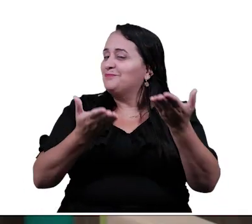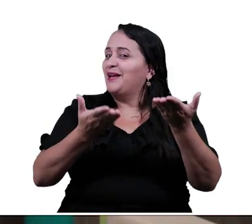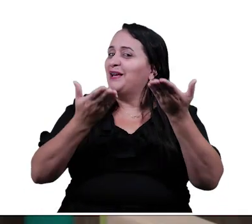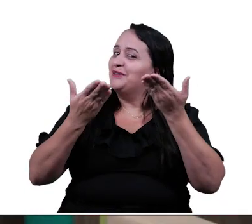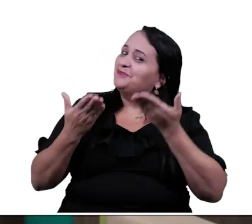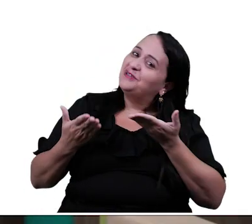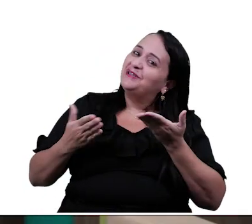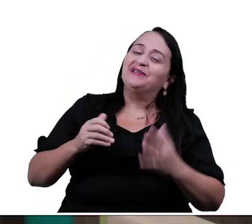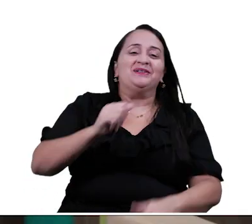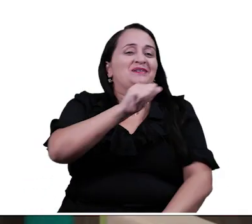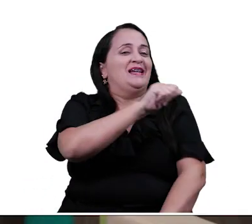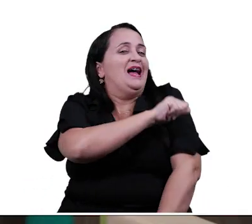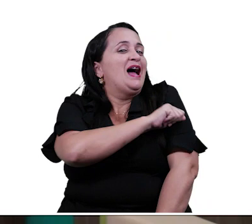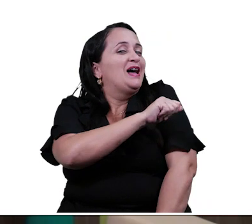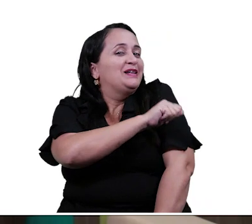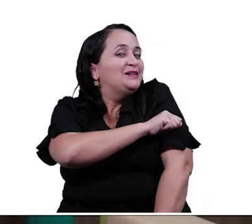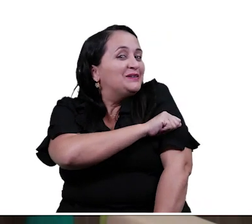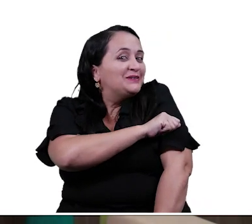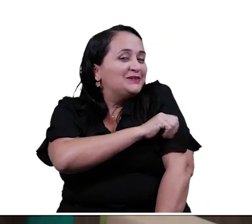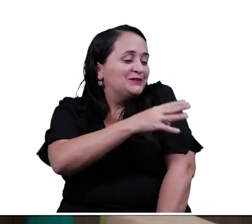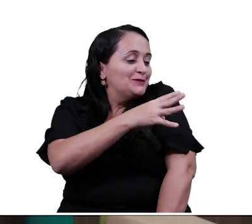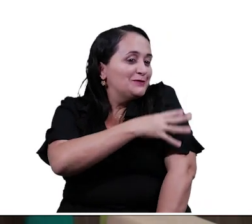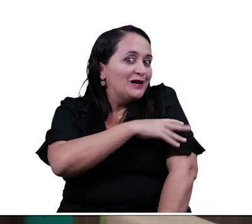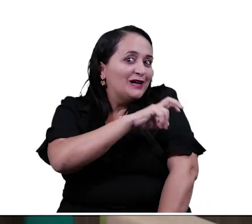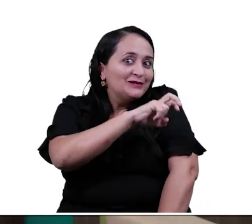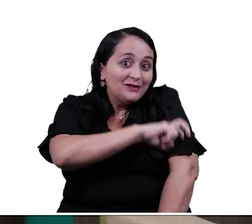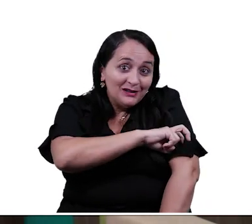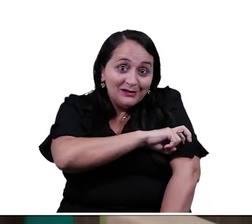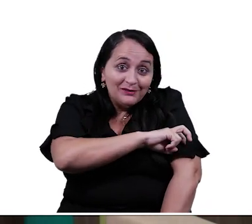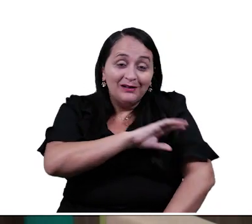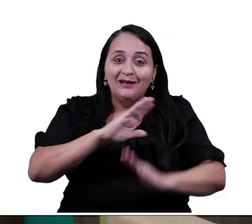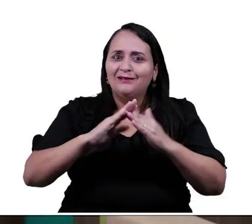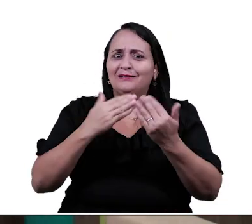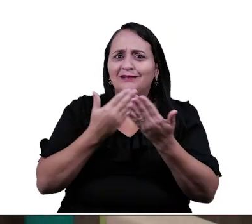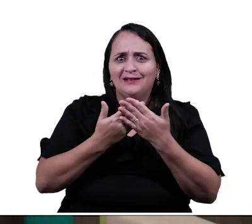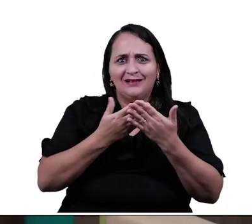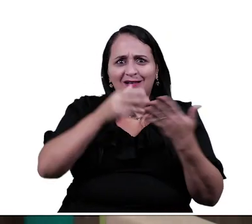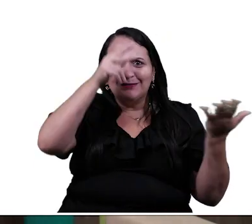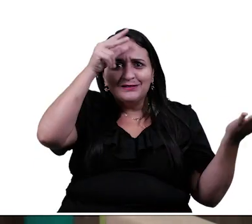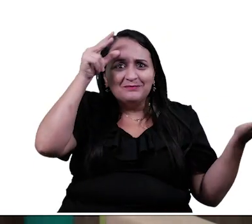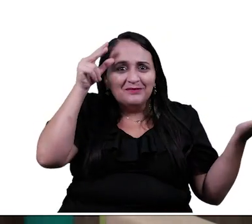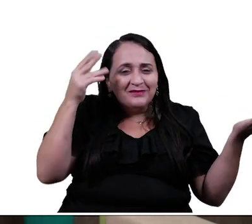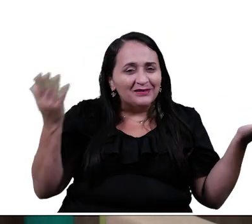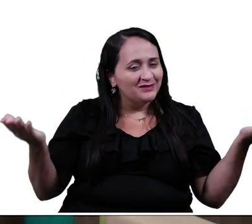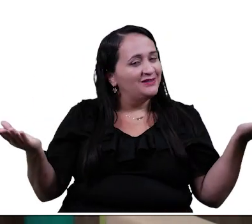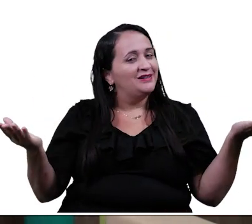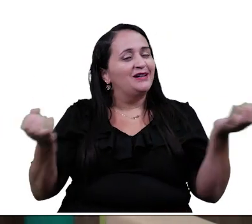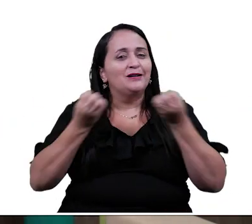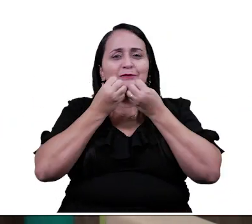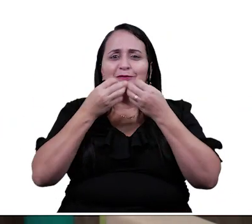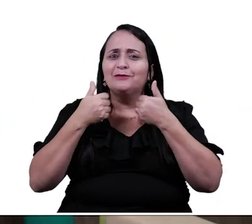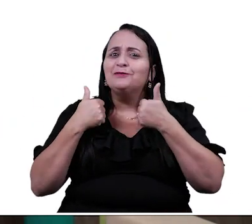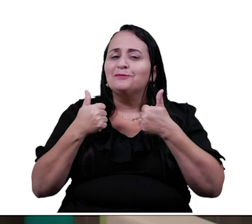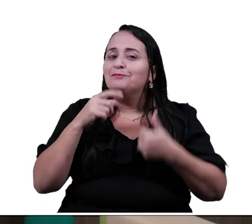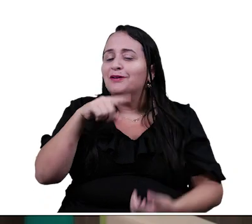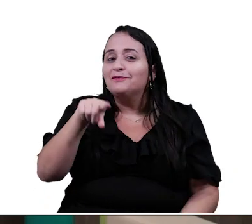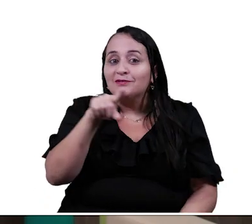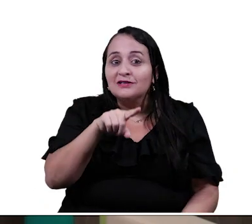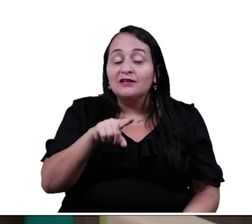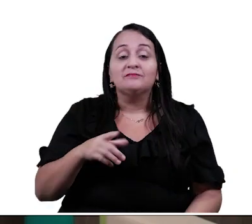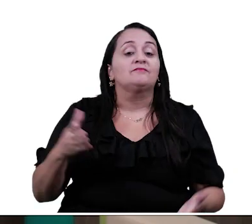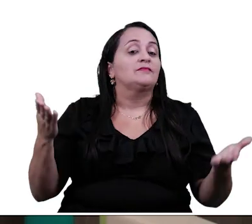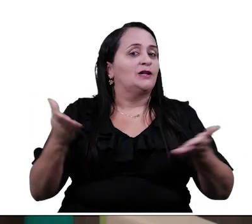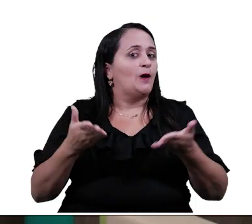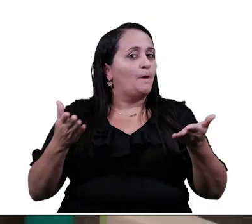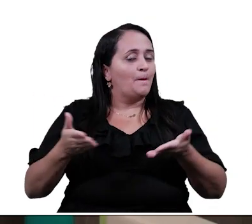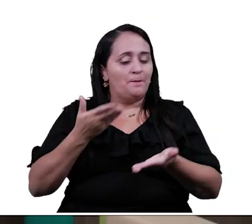Sejam muito bem-vindos, alunos do ciclo 2, do quarto ao quinto ano da Rede Municipal de Ensino. Tudo bem com vocês? A